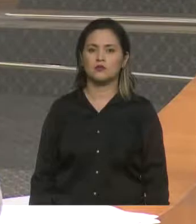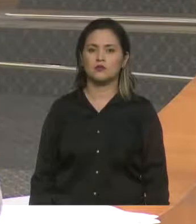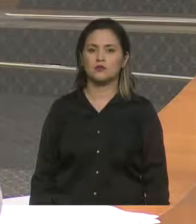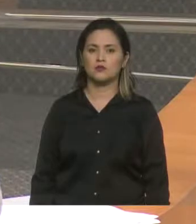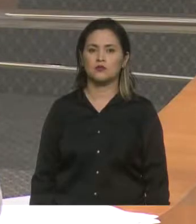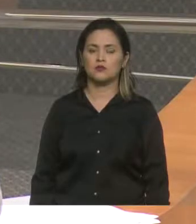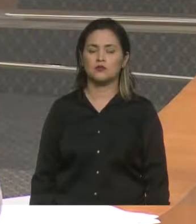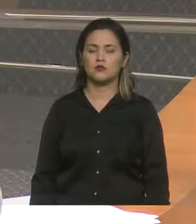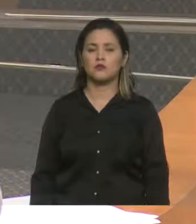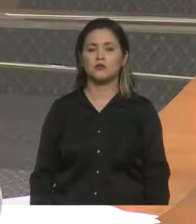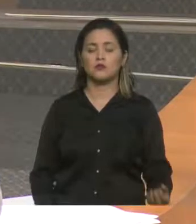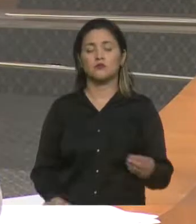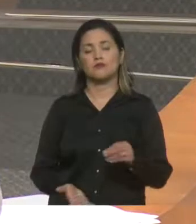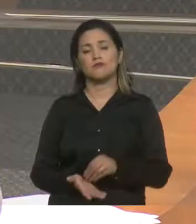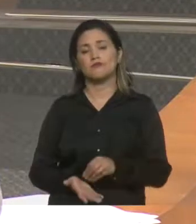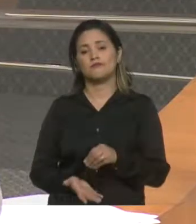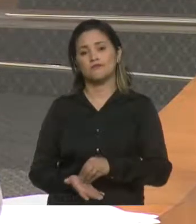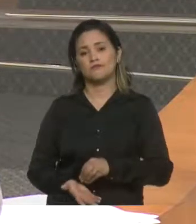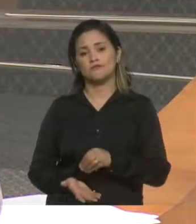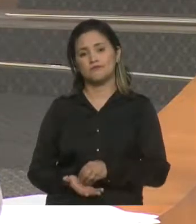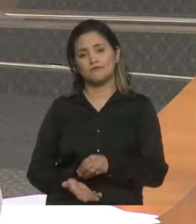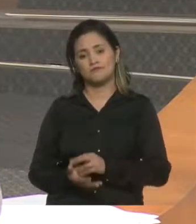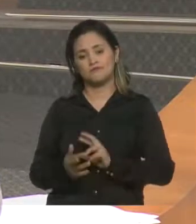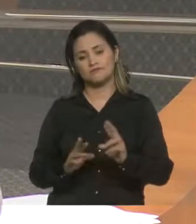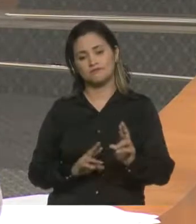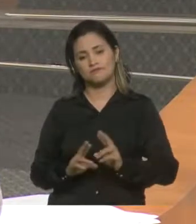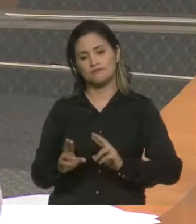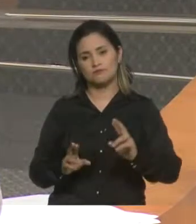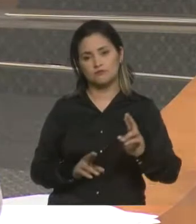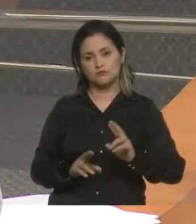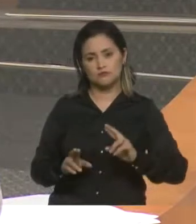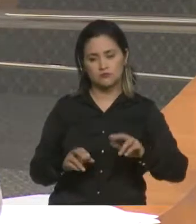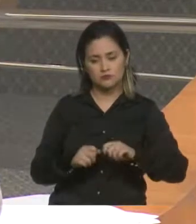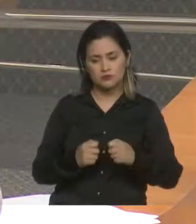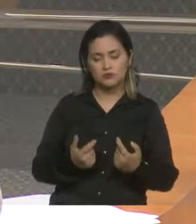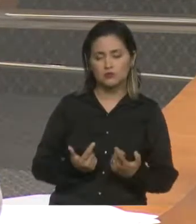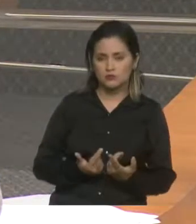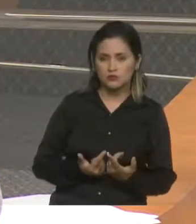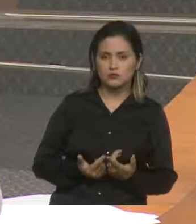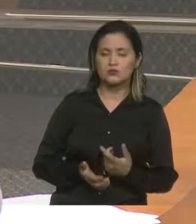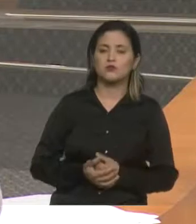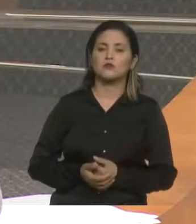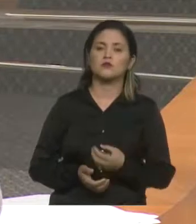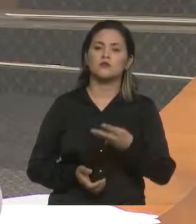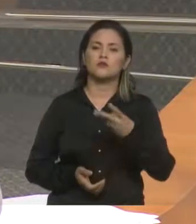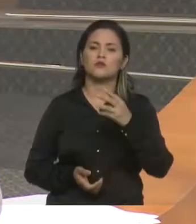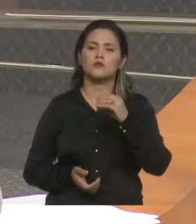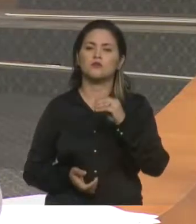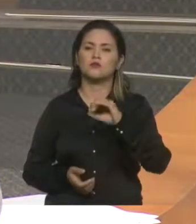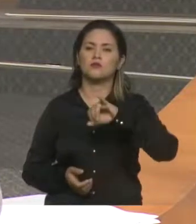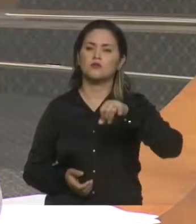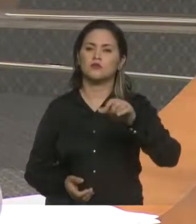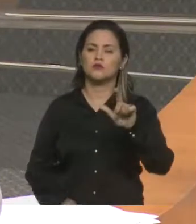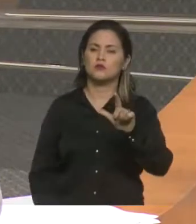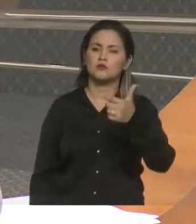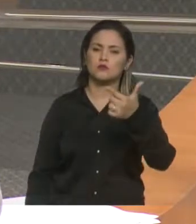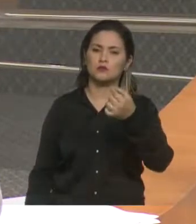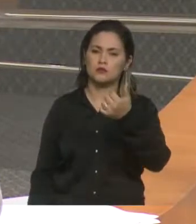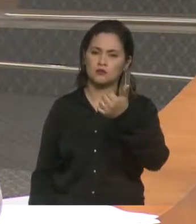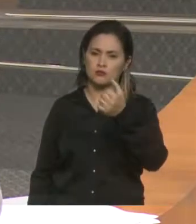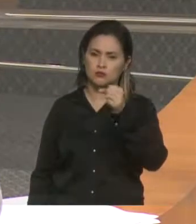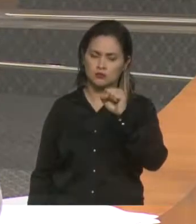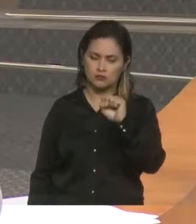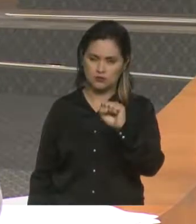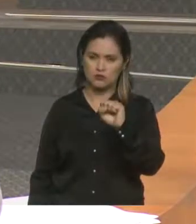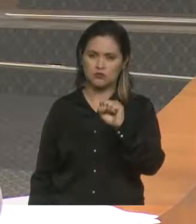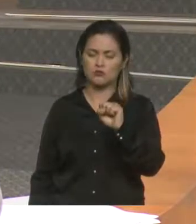articulação legislativa, em 30 de julho de 2018 apenas, porque o fundo, para funcionar de fato, ele tinha